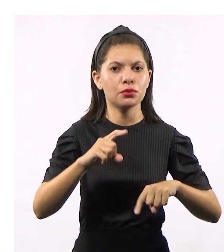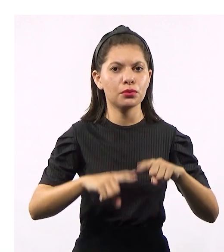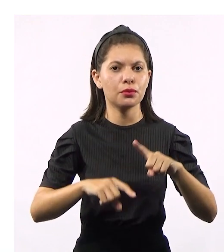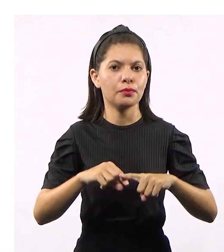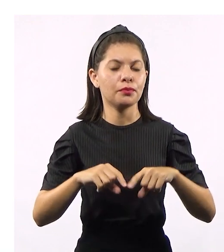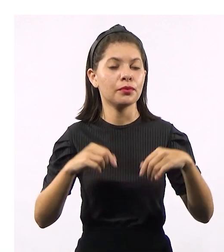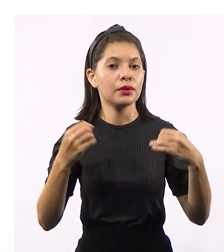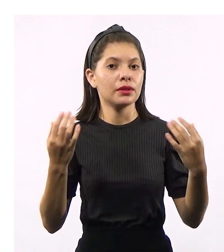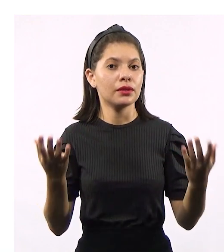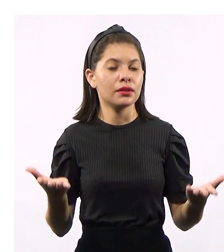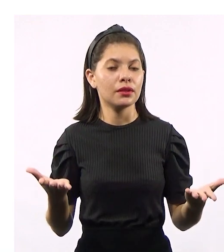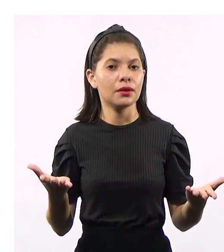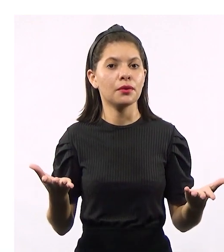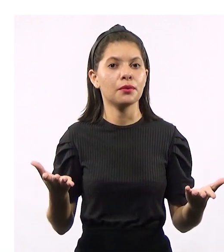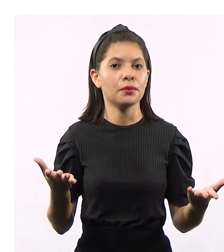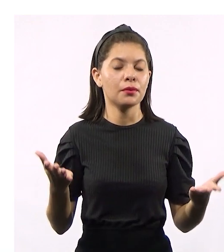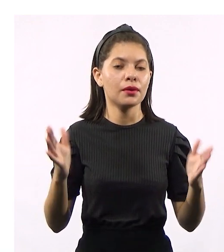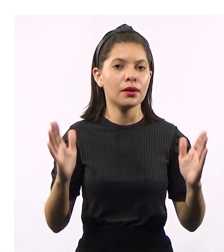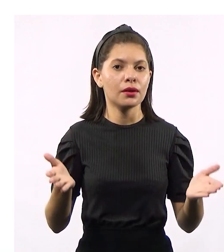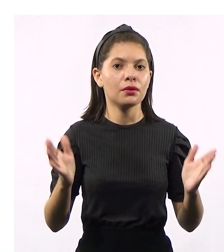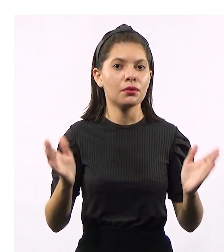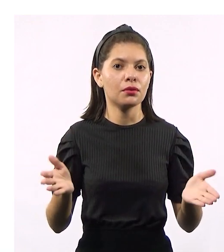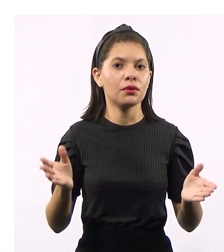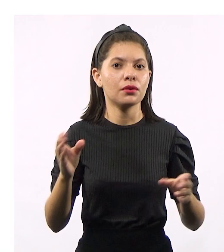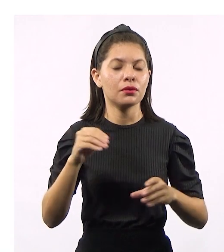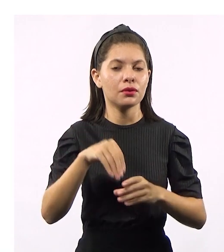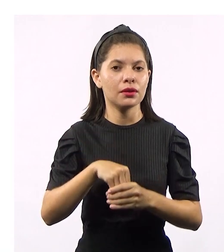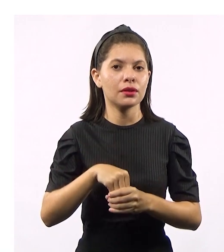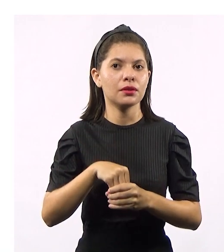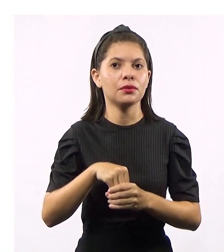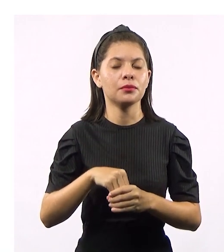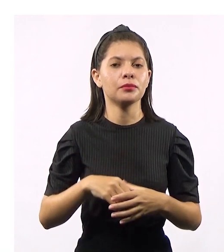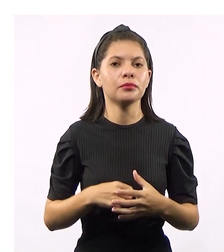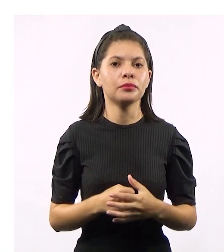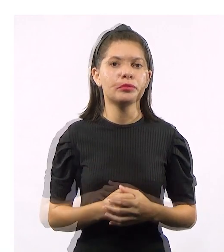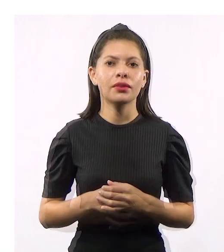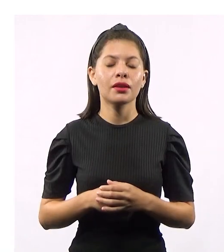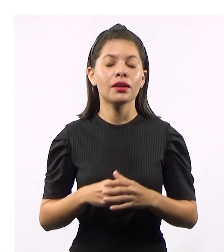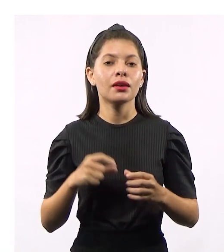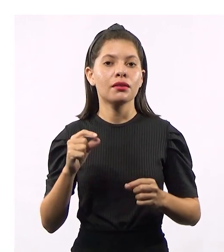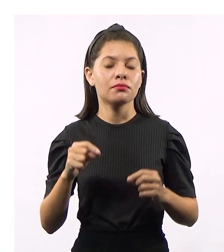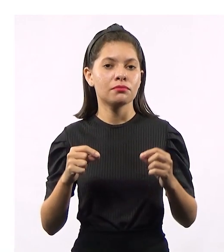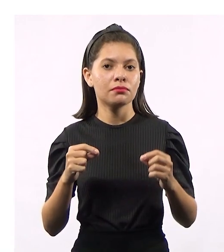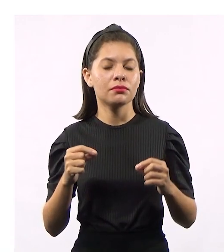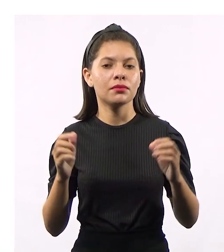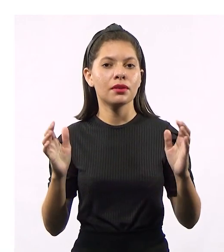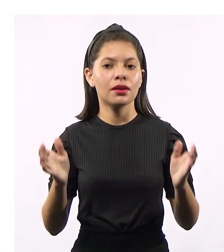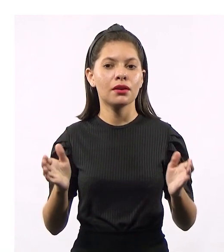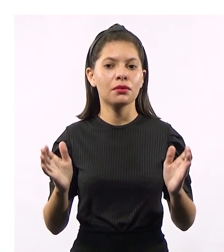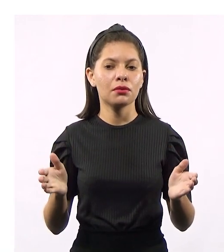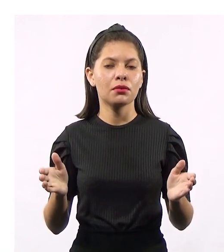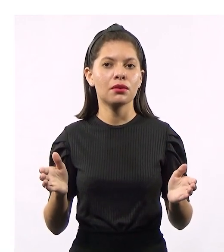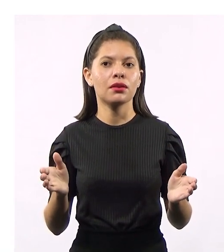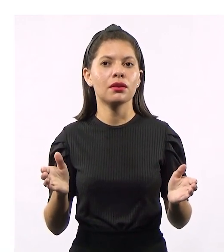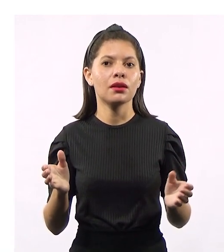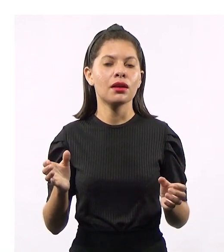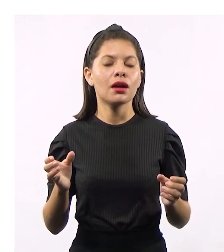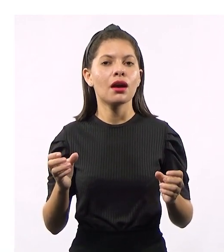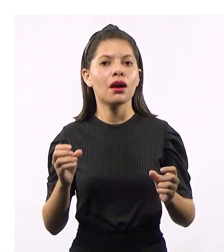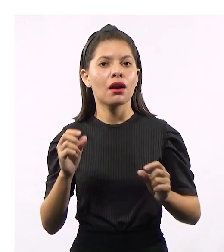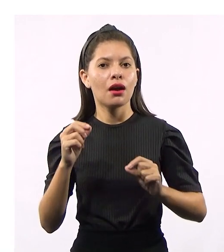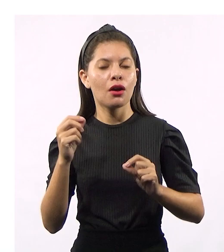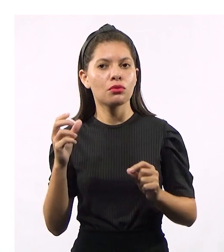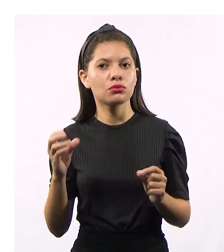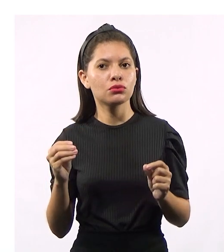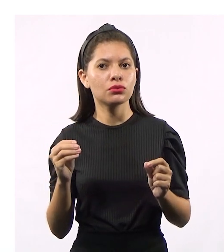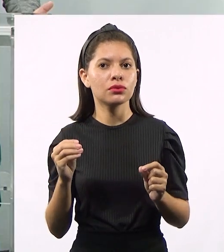daquele produto. Então é uma variação porque agora eu estou atribuindo pontos. Alguns autores não gostam muito de utilizar a